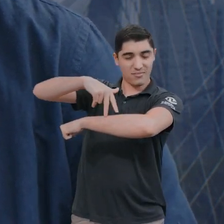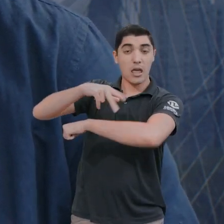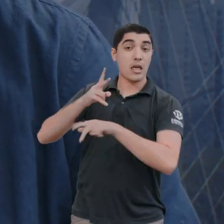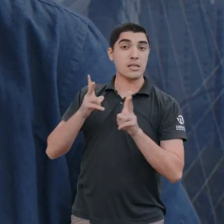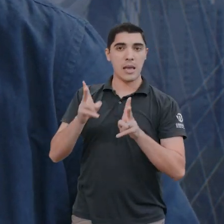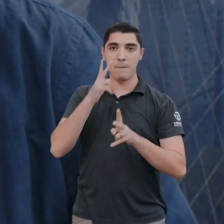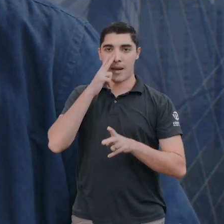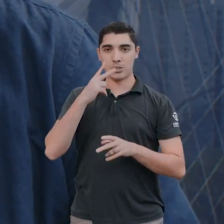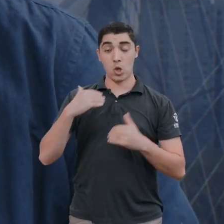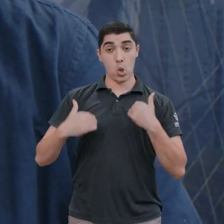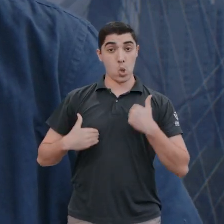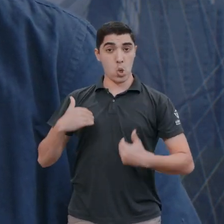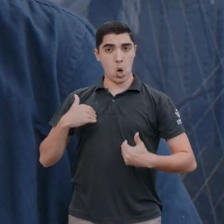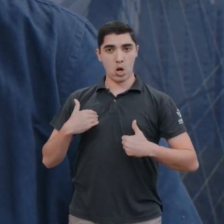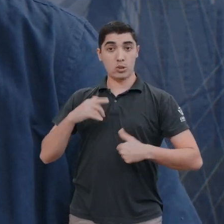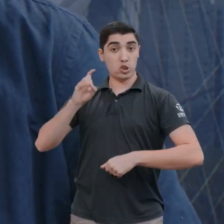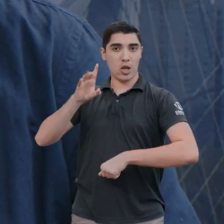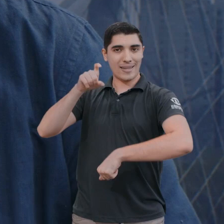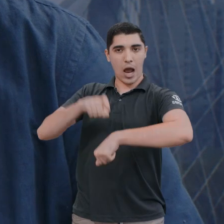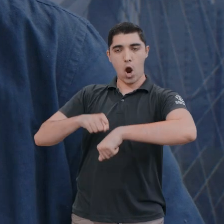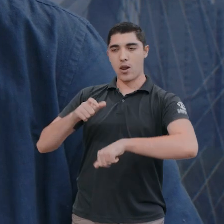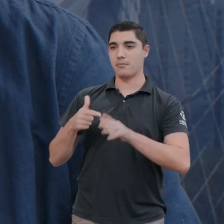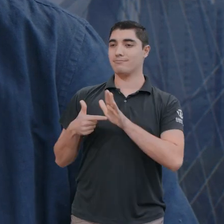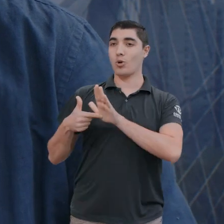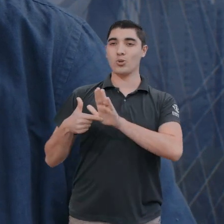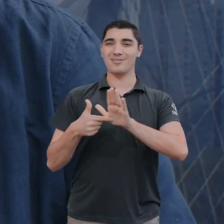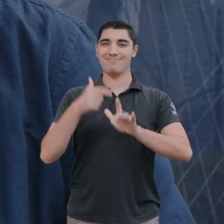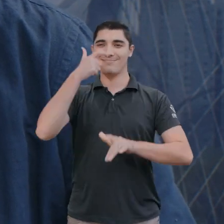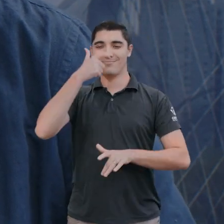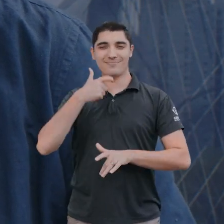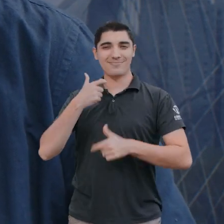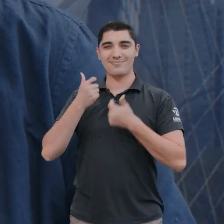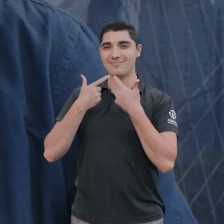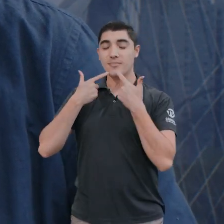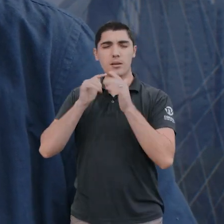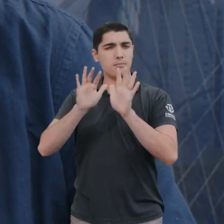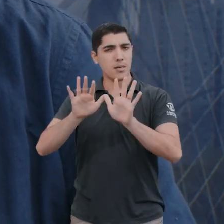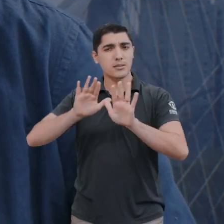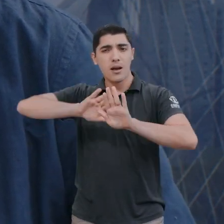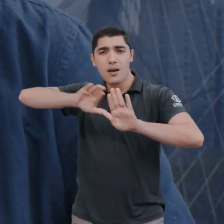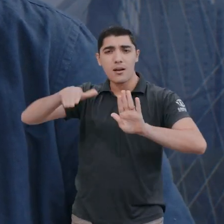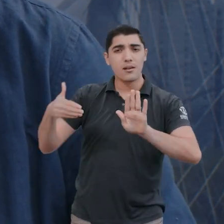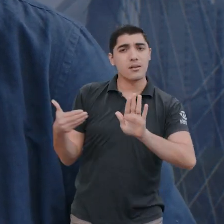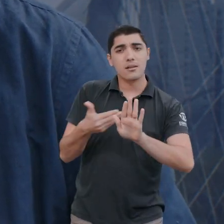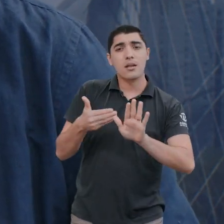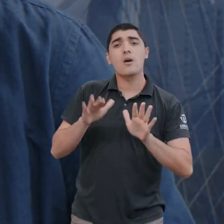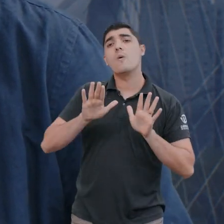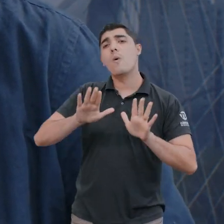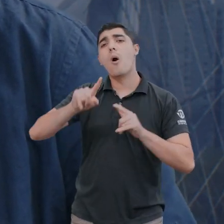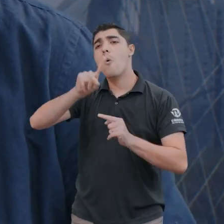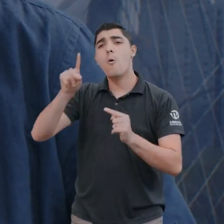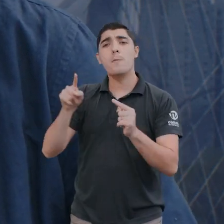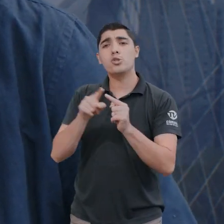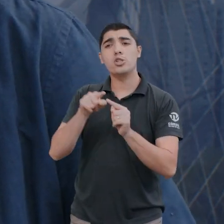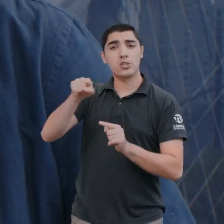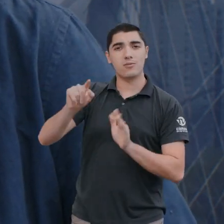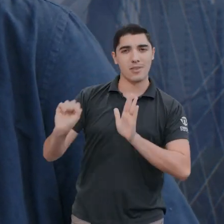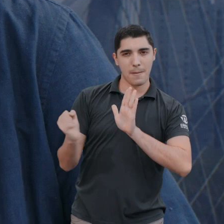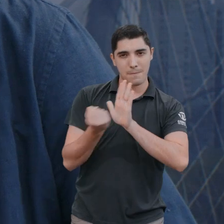muito cenográfico. Então, é muito importante a gente conseguir entender qual é a mensagem que